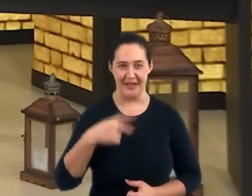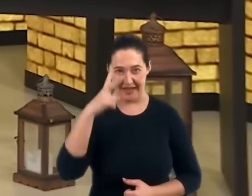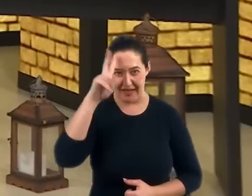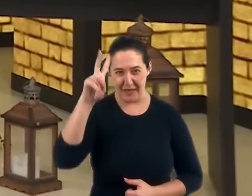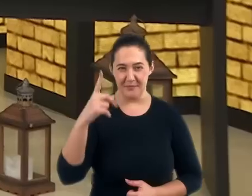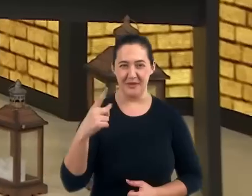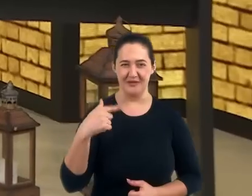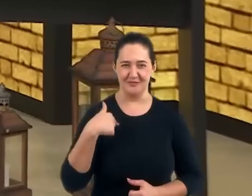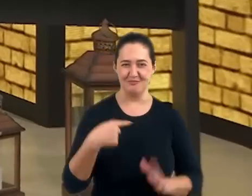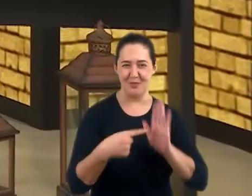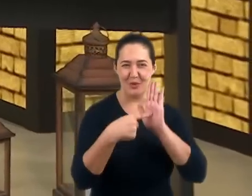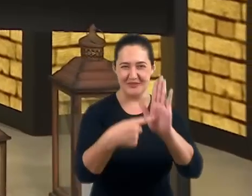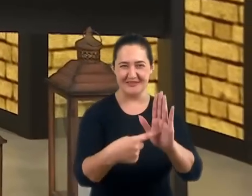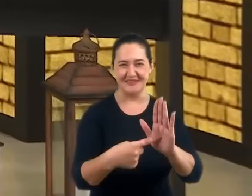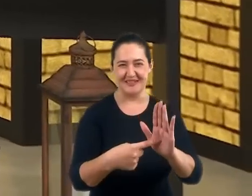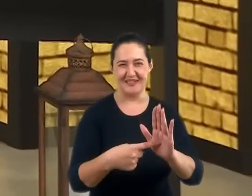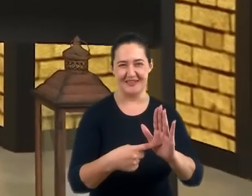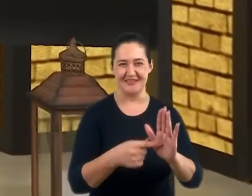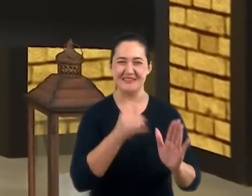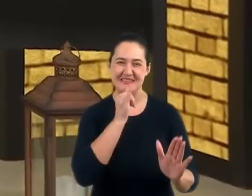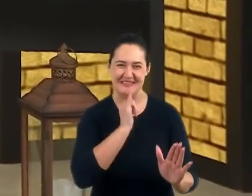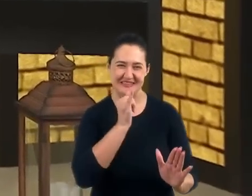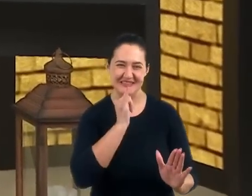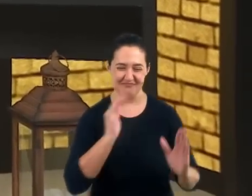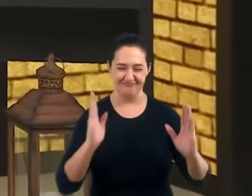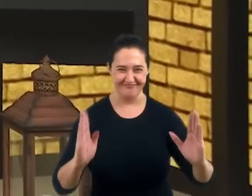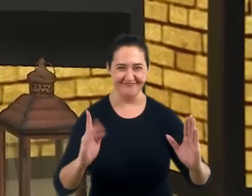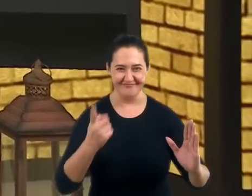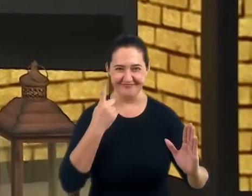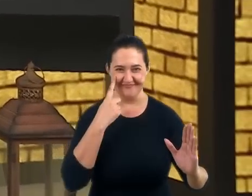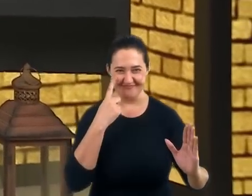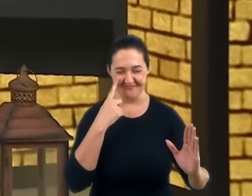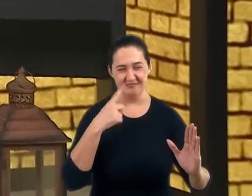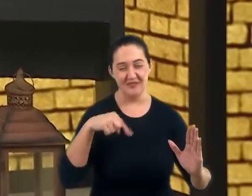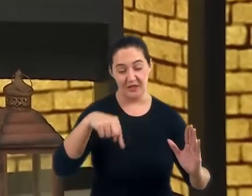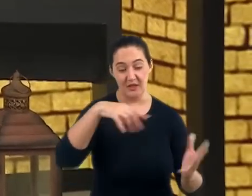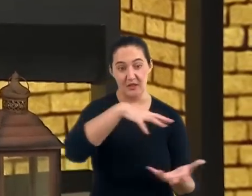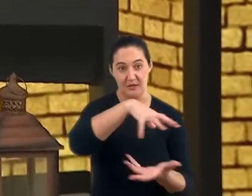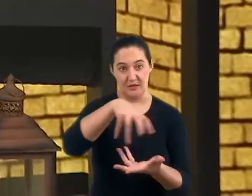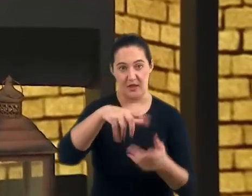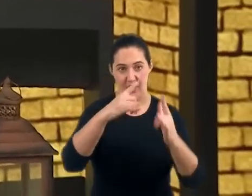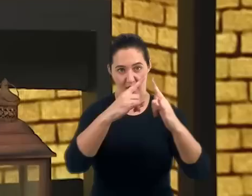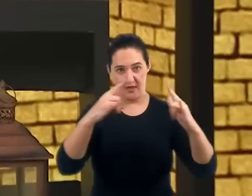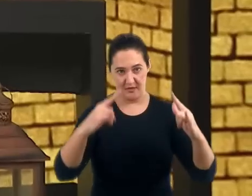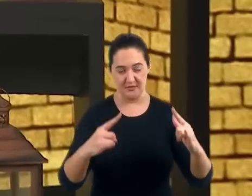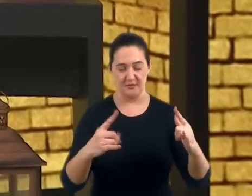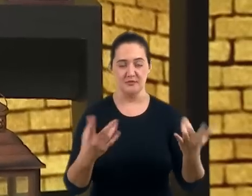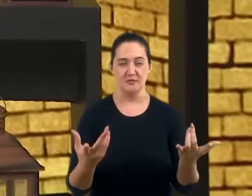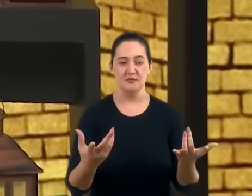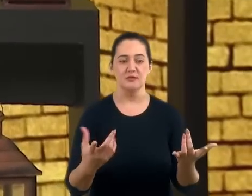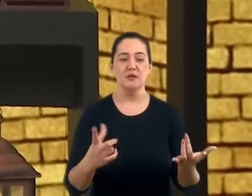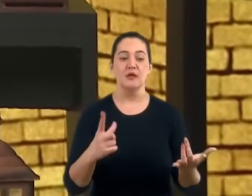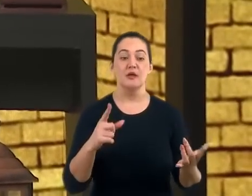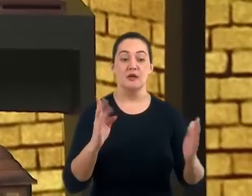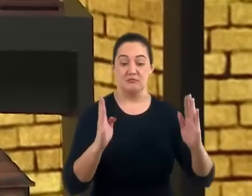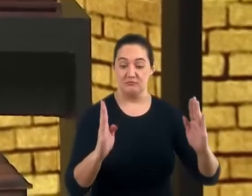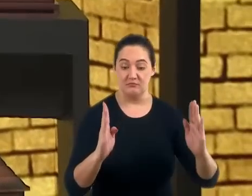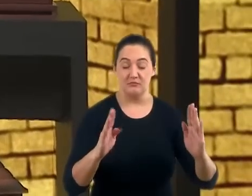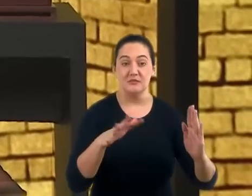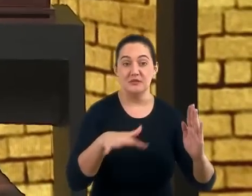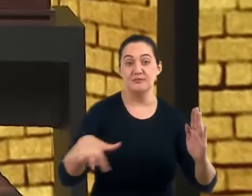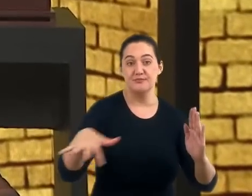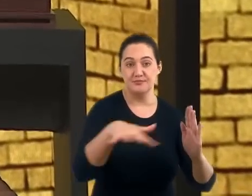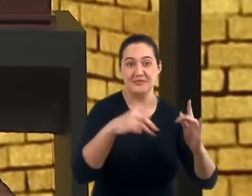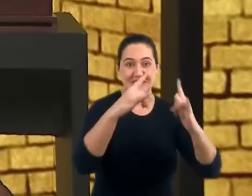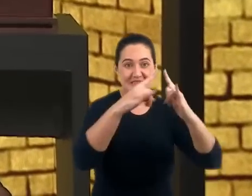em programas anteriores a maquete do tabernáculo terrestre, tá certo? E eu mostrei para você que nesse